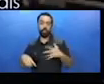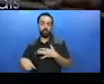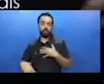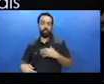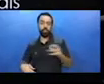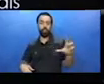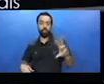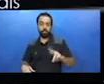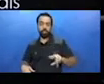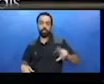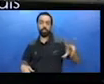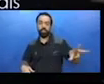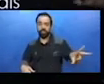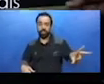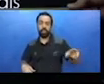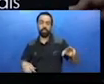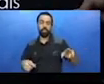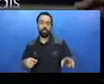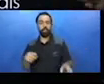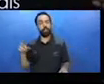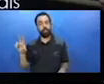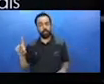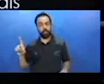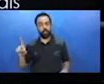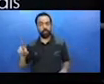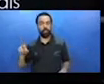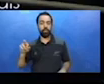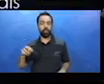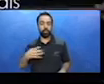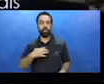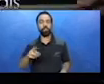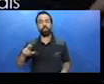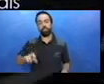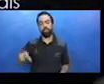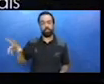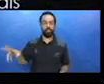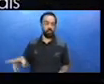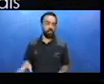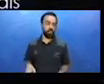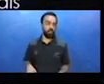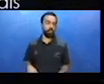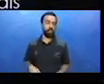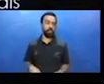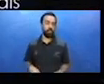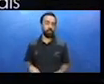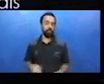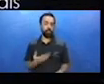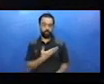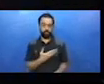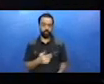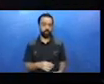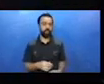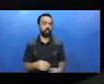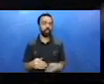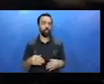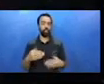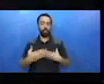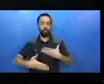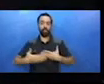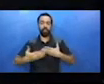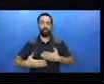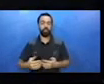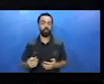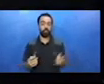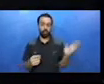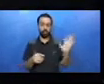Dependendo da competição, algumas provas não são disputadas, em outras sim, a seguir as principais provas de cada um dos estilos. Então, aqui nós temos algumas provas, né, do